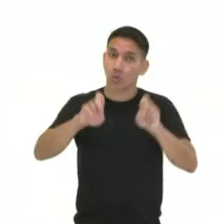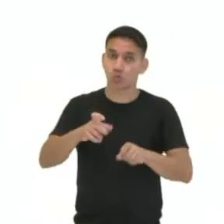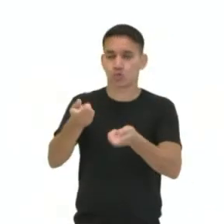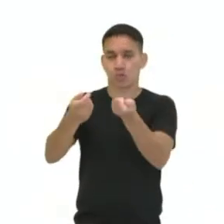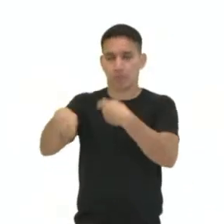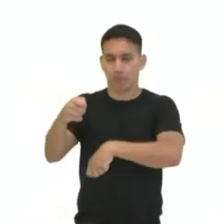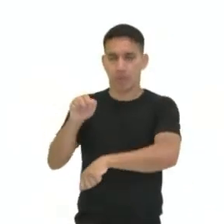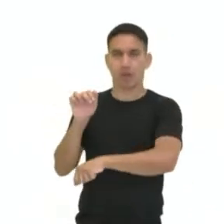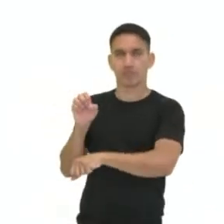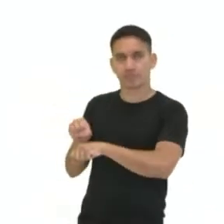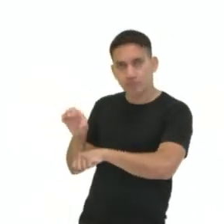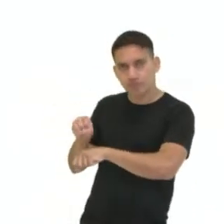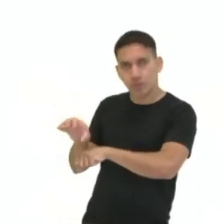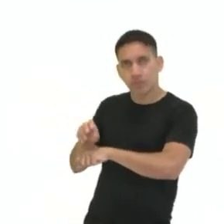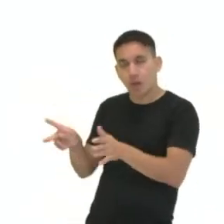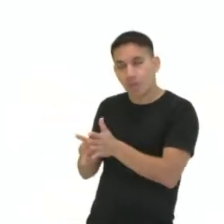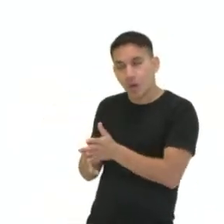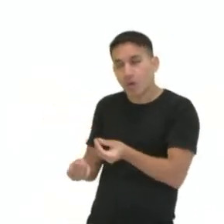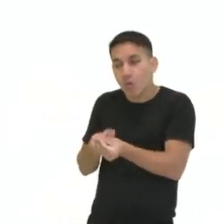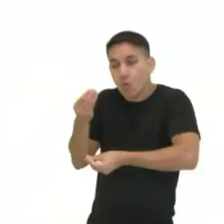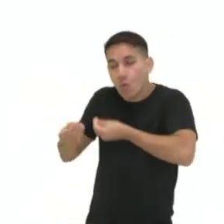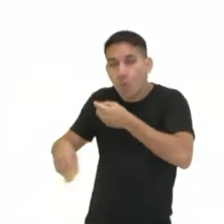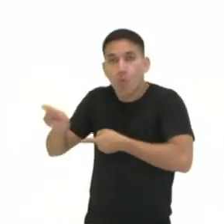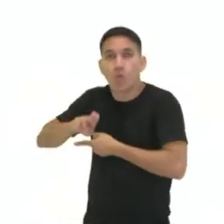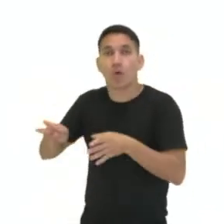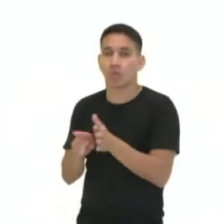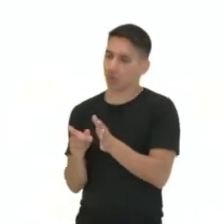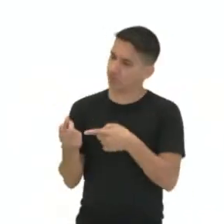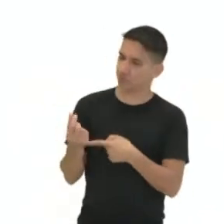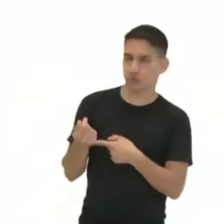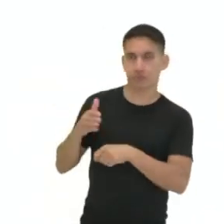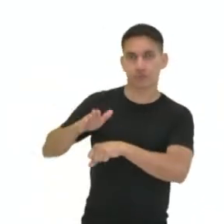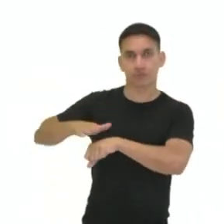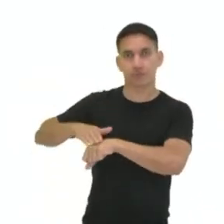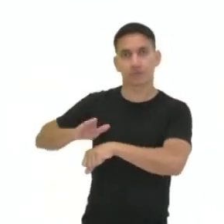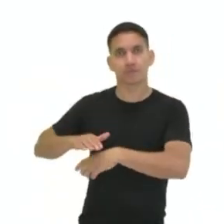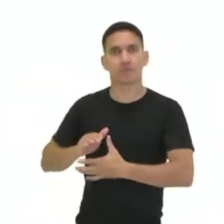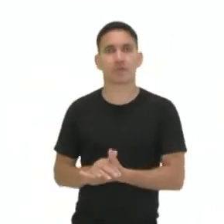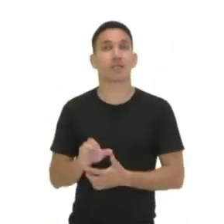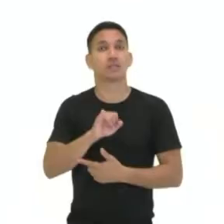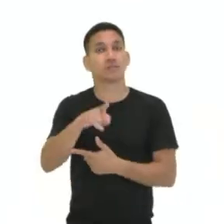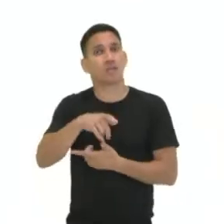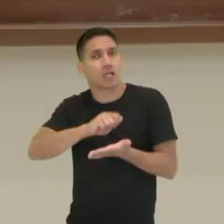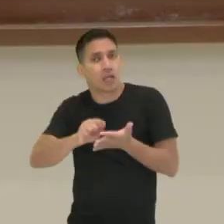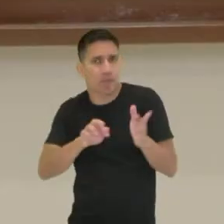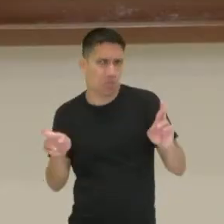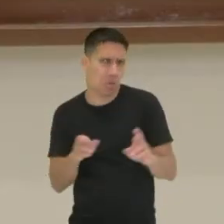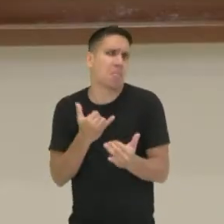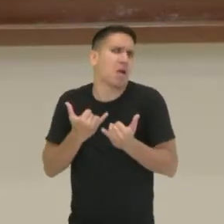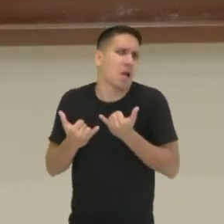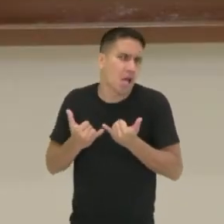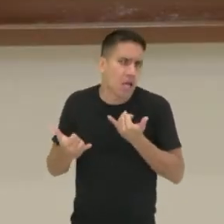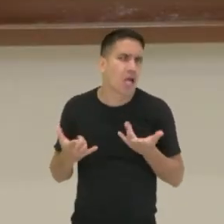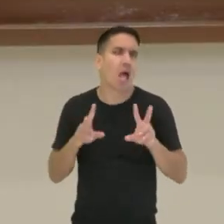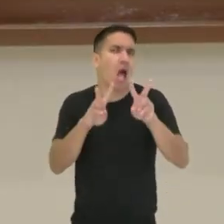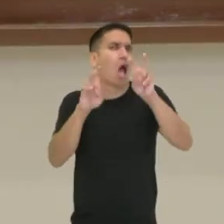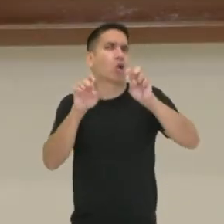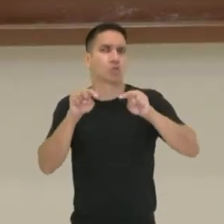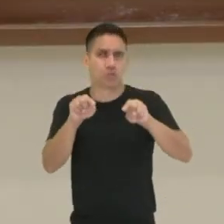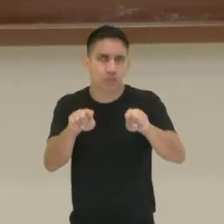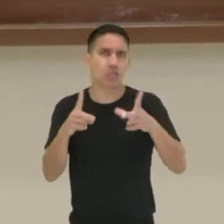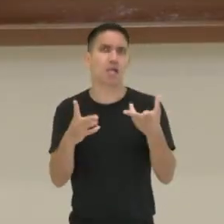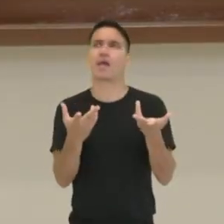ou seja, aprender a fazer bom uso do dinheiro, né? Então, se vocês escreveram algo semelhante, colocaram aí alguma